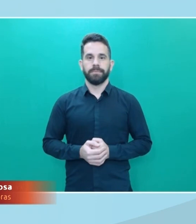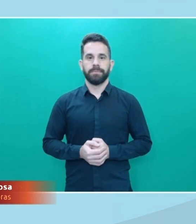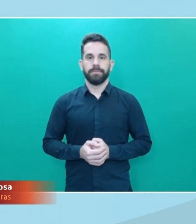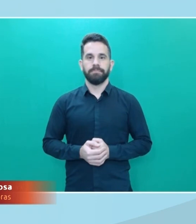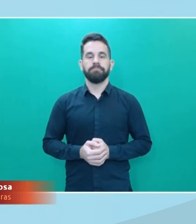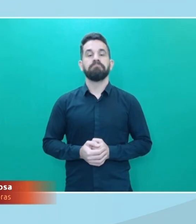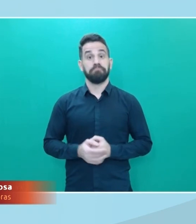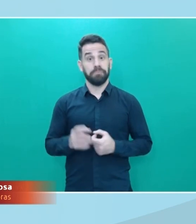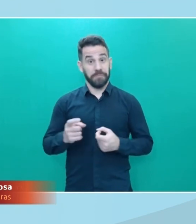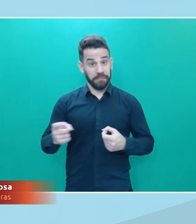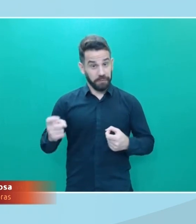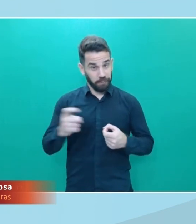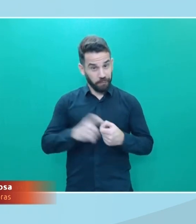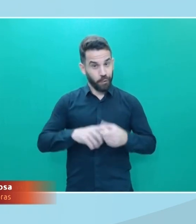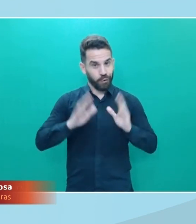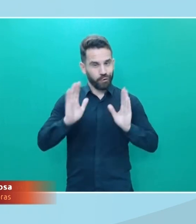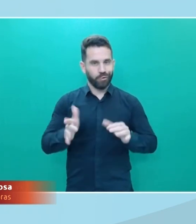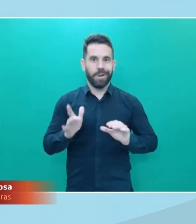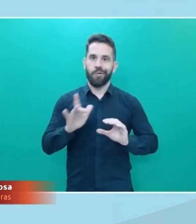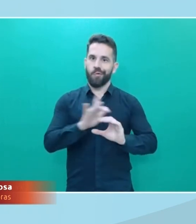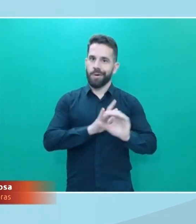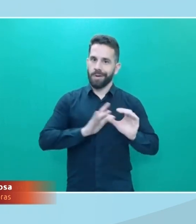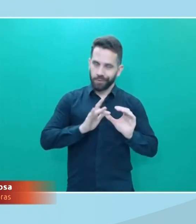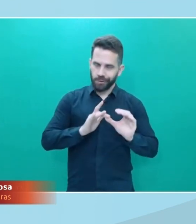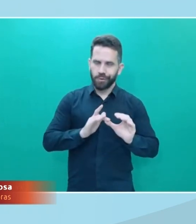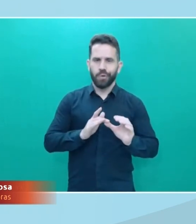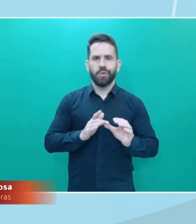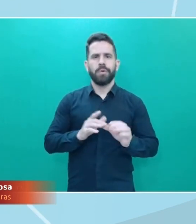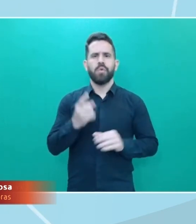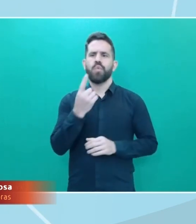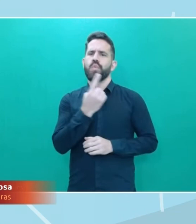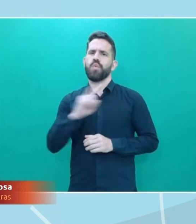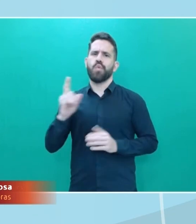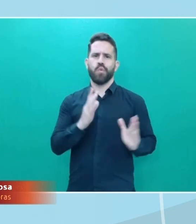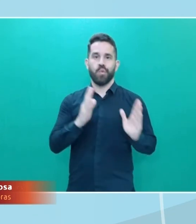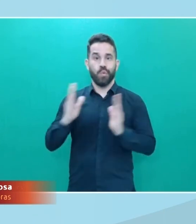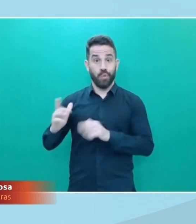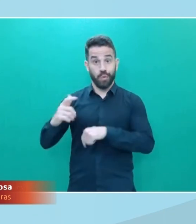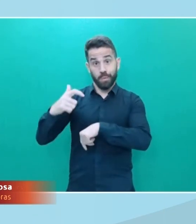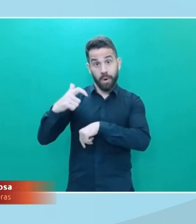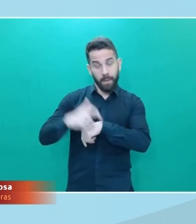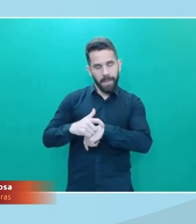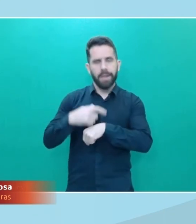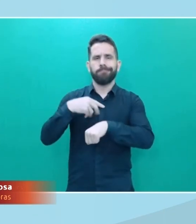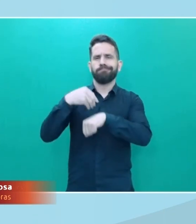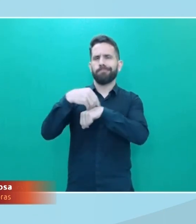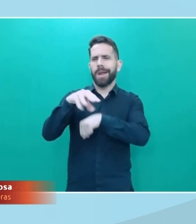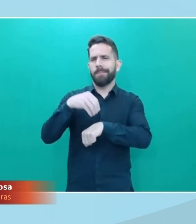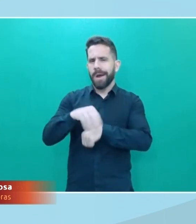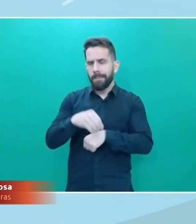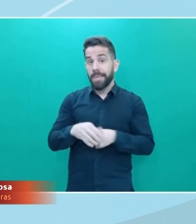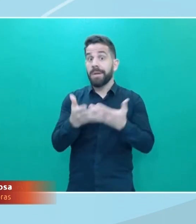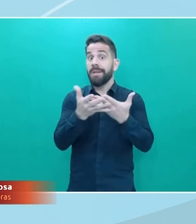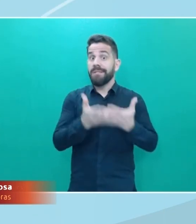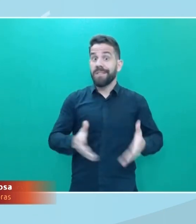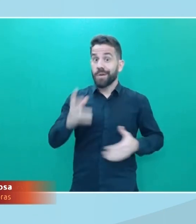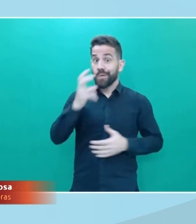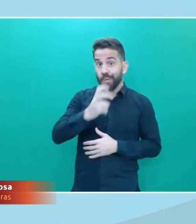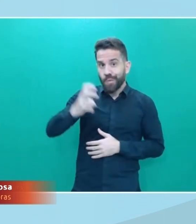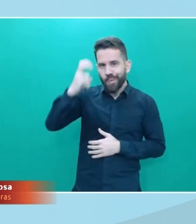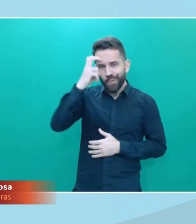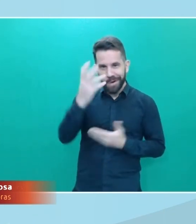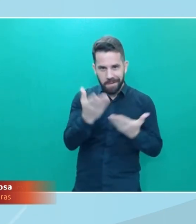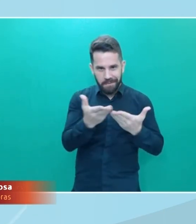Estamos de volta com Conexões e neste último bloco trarei algumas dicas de eventos culturais para você. Quem continua a fazer